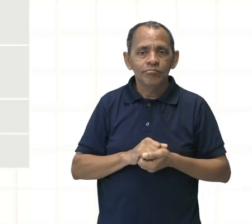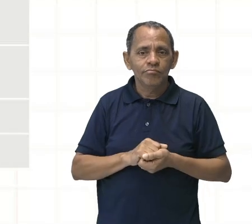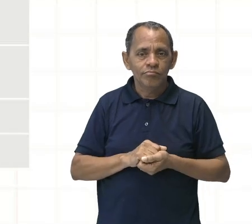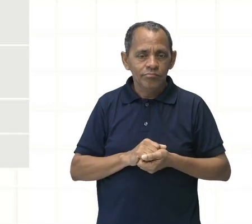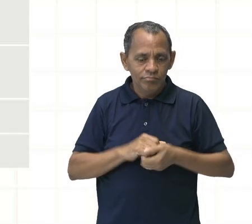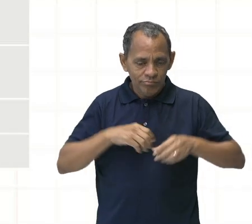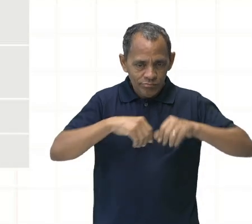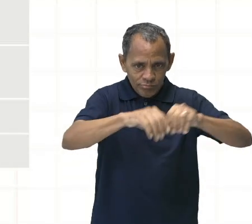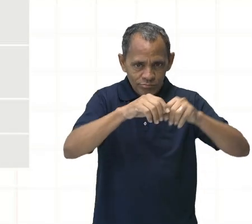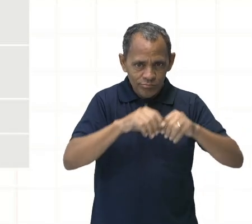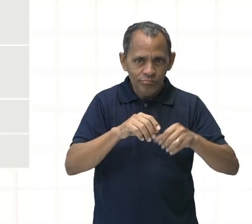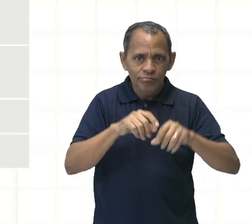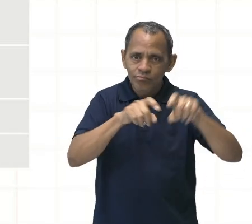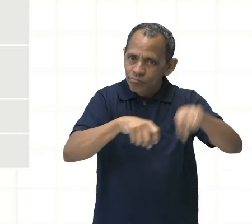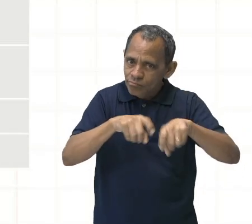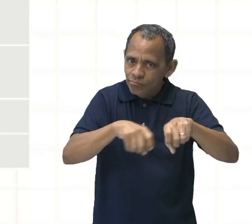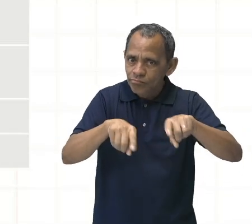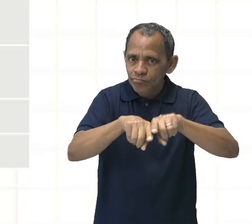agrária,